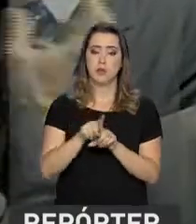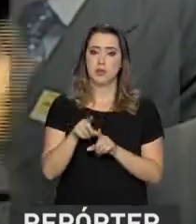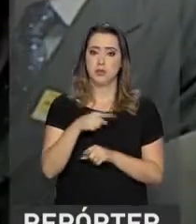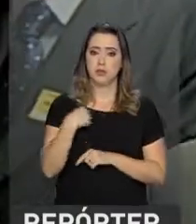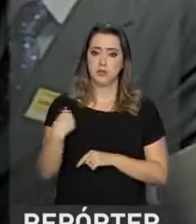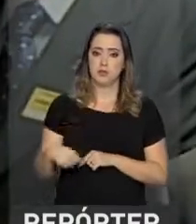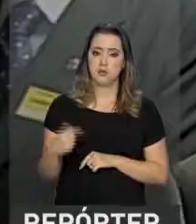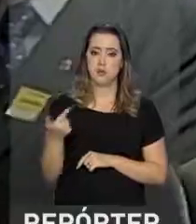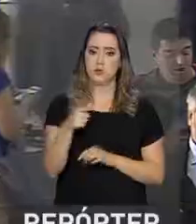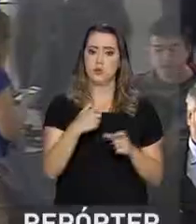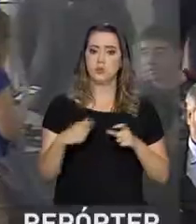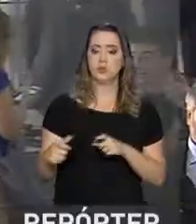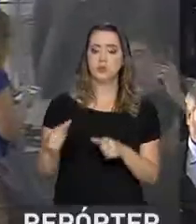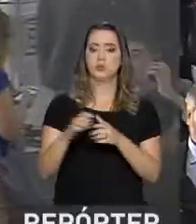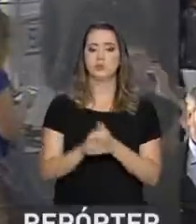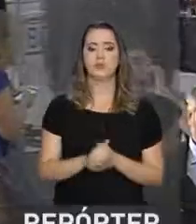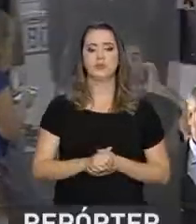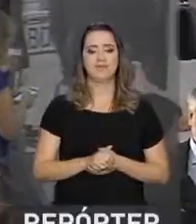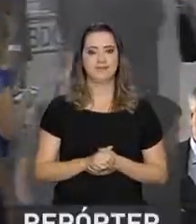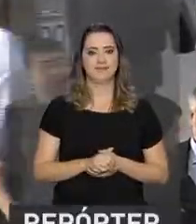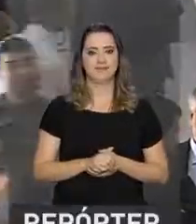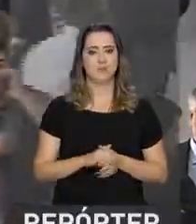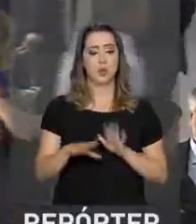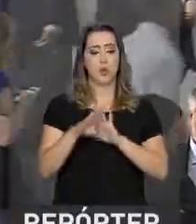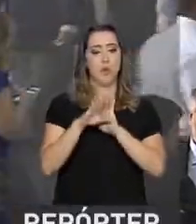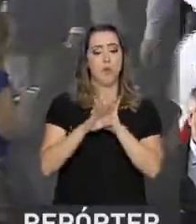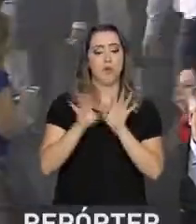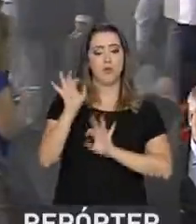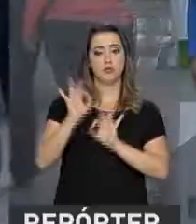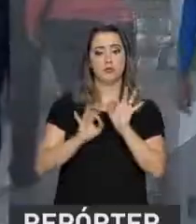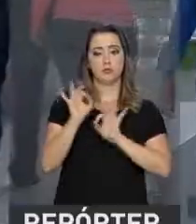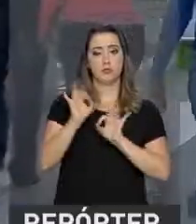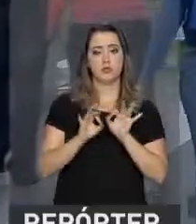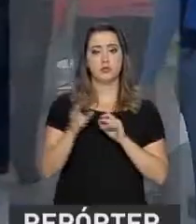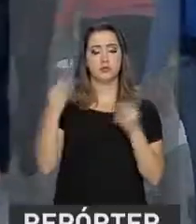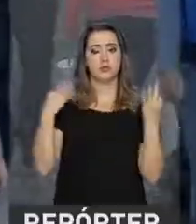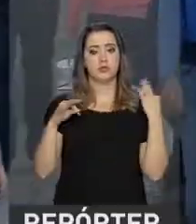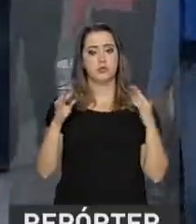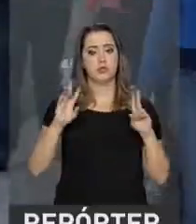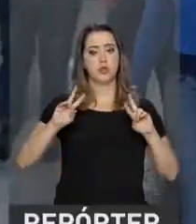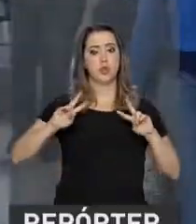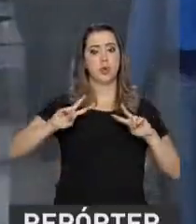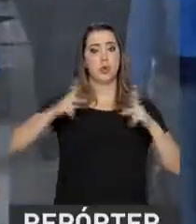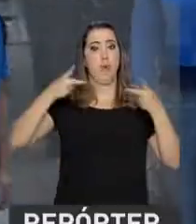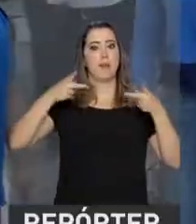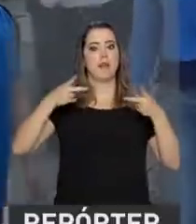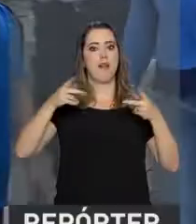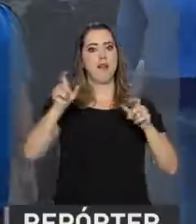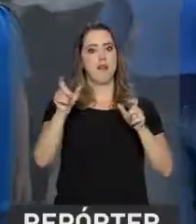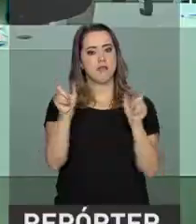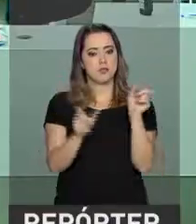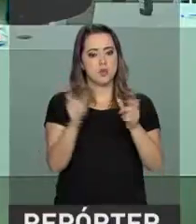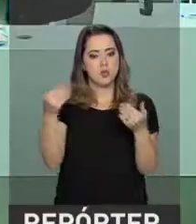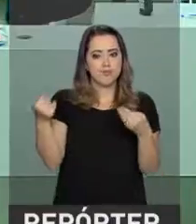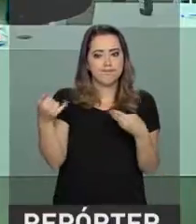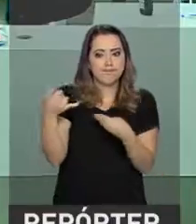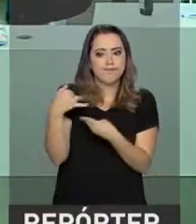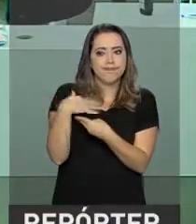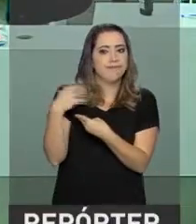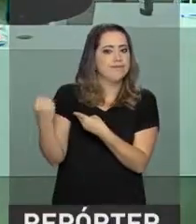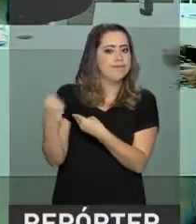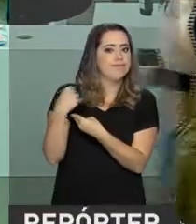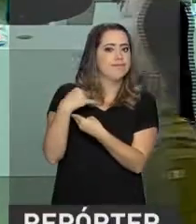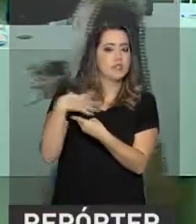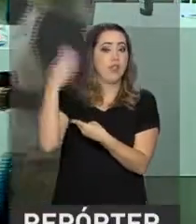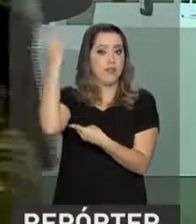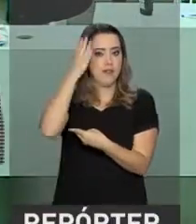estamos olhando para outros mercados. E o Plano Nacional de Turismo tem a meta de quase dobrar o fluxo de turistas estrangeiros e